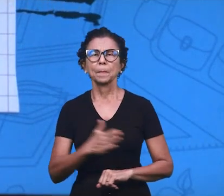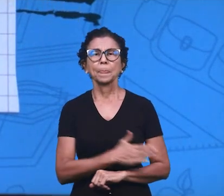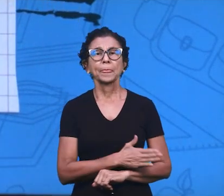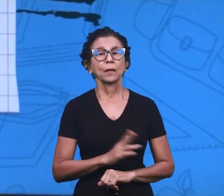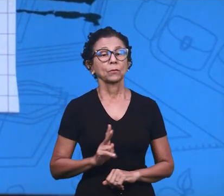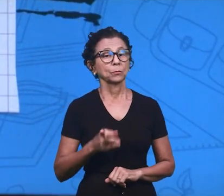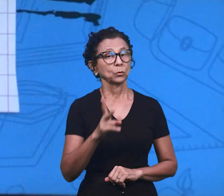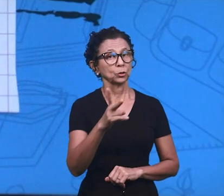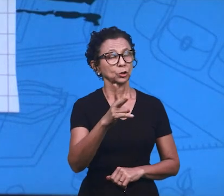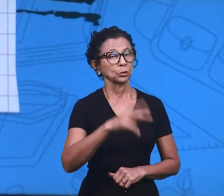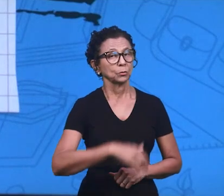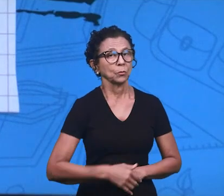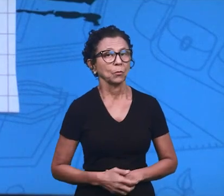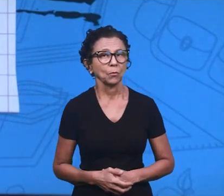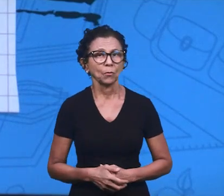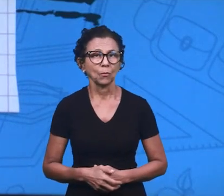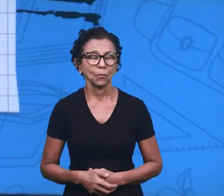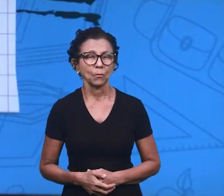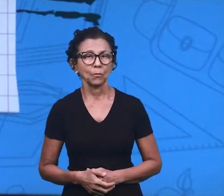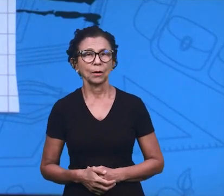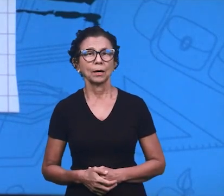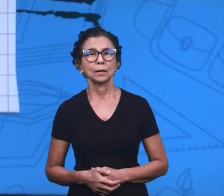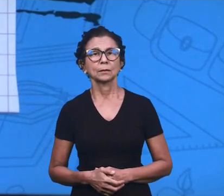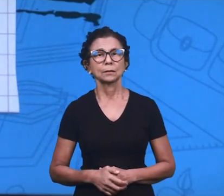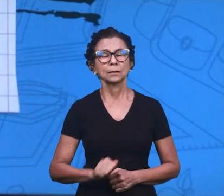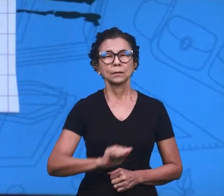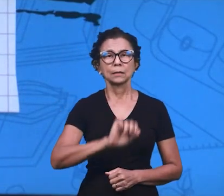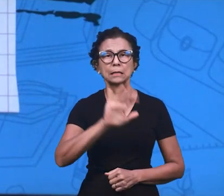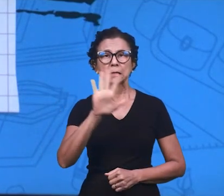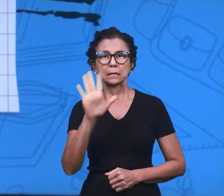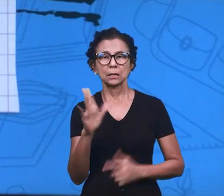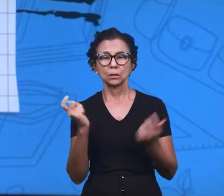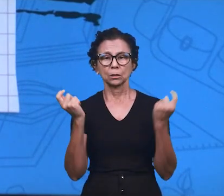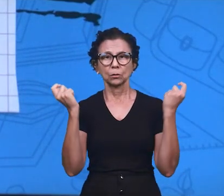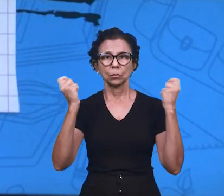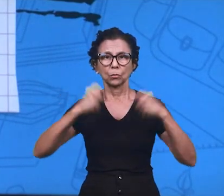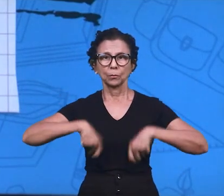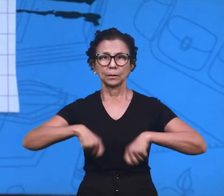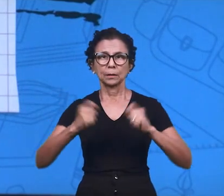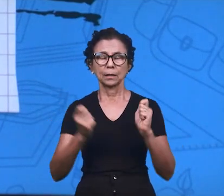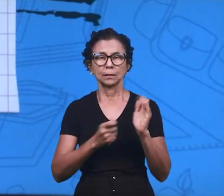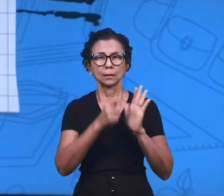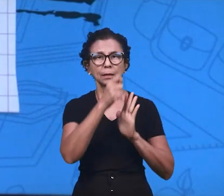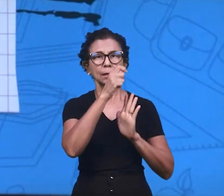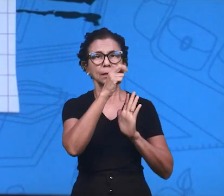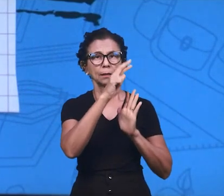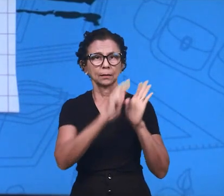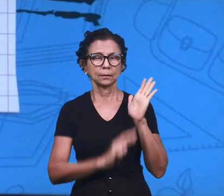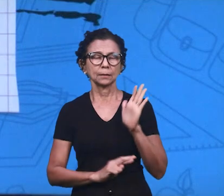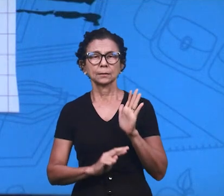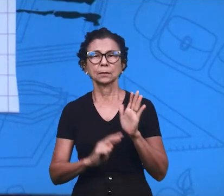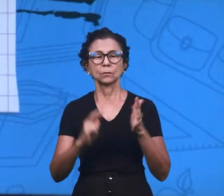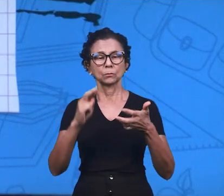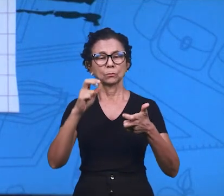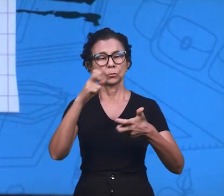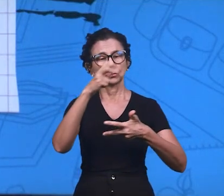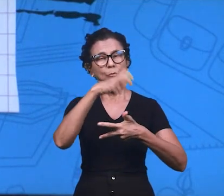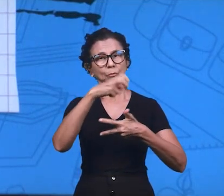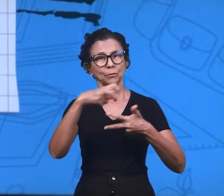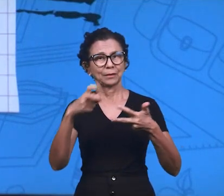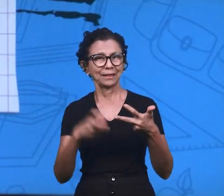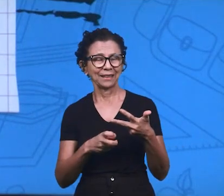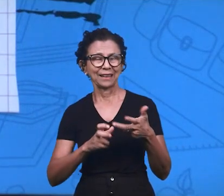Nós estamos fazendo uma abordagem aí sobre as 5 competências, né, da redação do Enem. Caso você tenha chegado agora, verifique